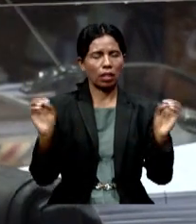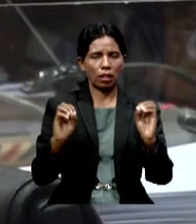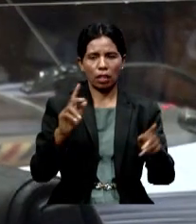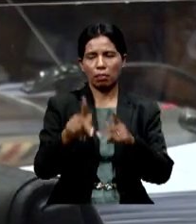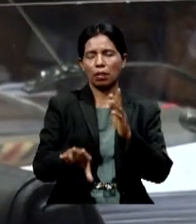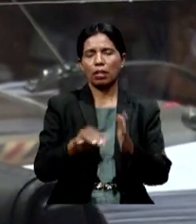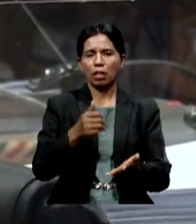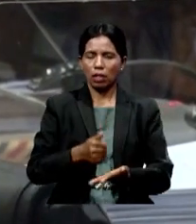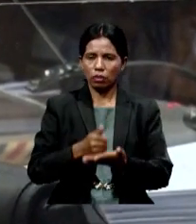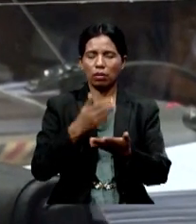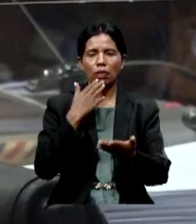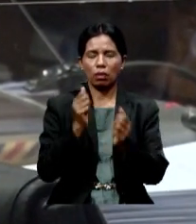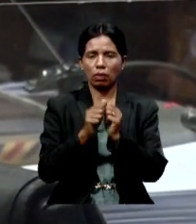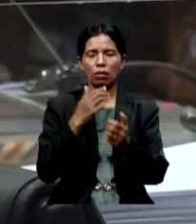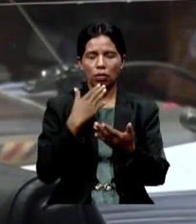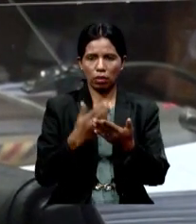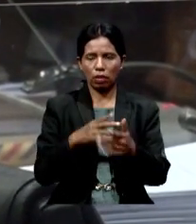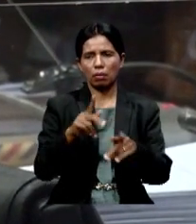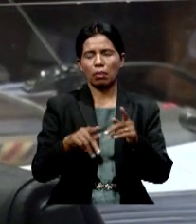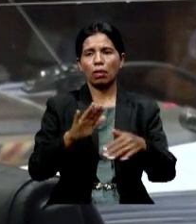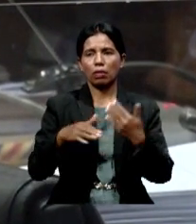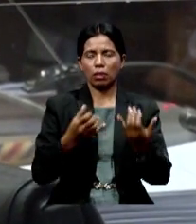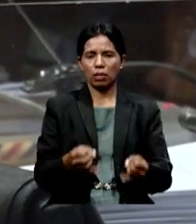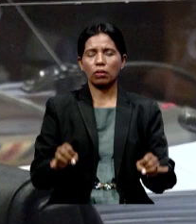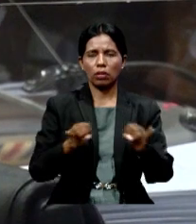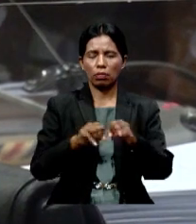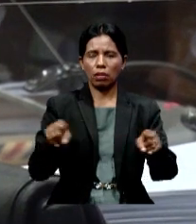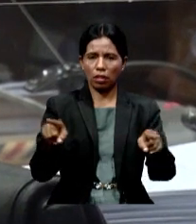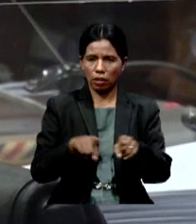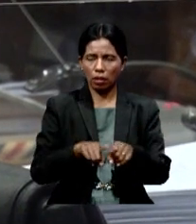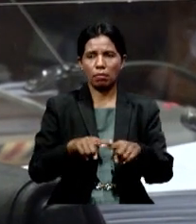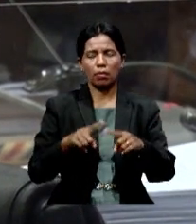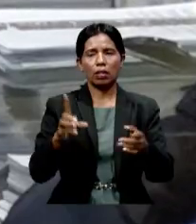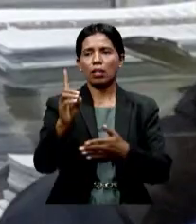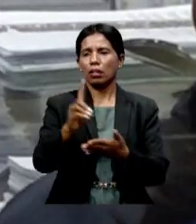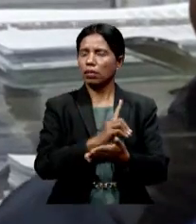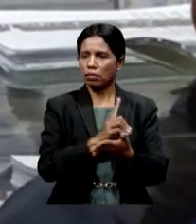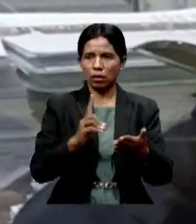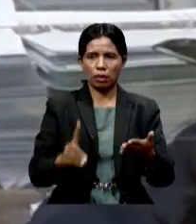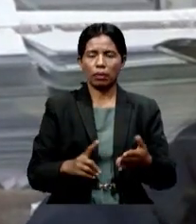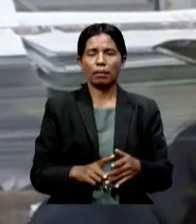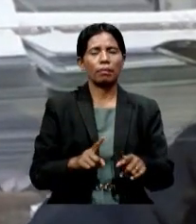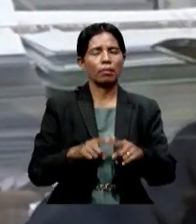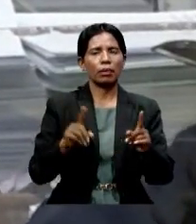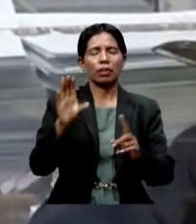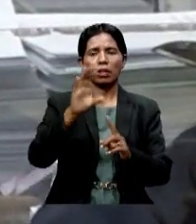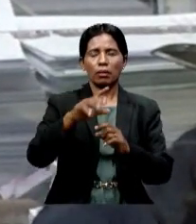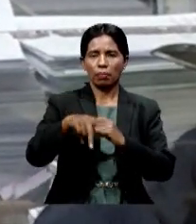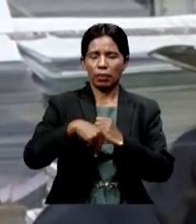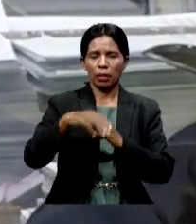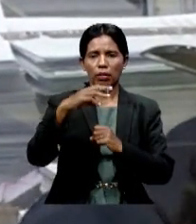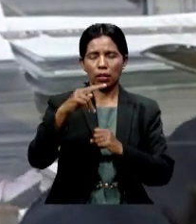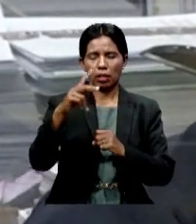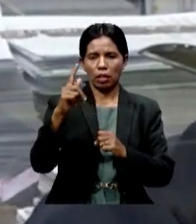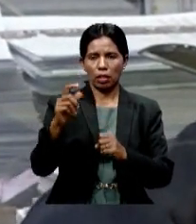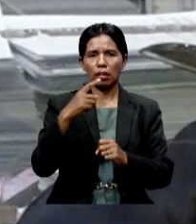hetan tratamento dia. Emang balo nabe ia hutu institusi yang hanya sandet, mabe diskriminado. Mai be chefi bankada CNRT